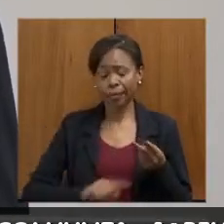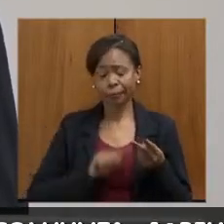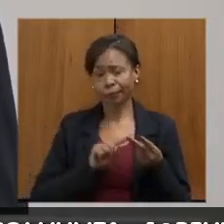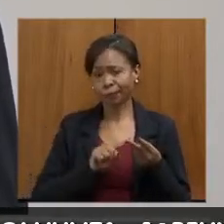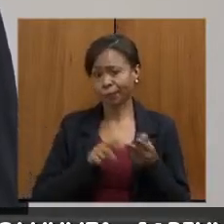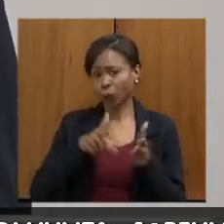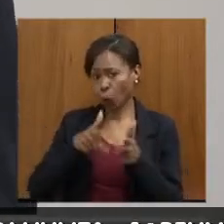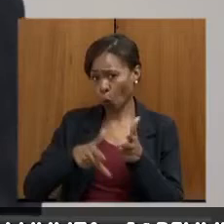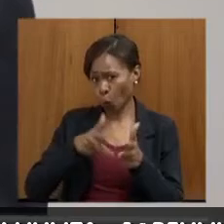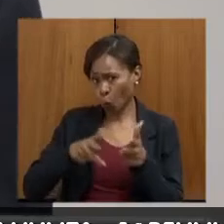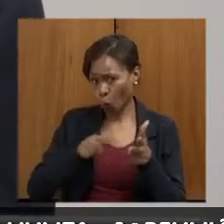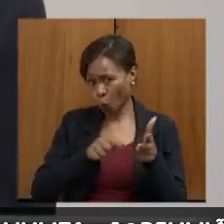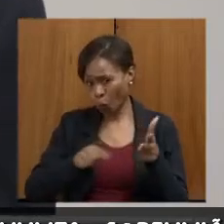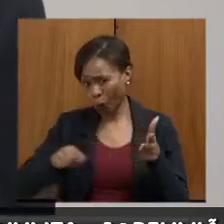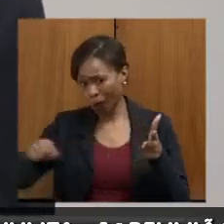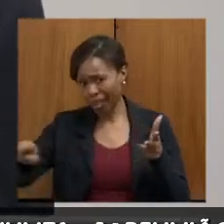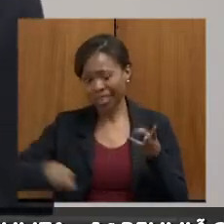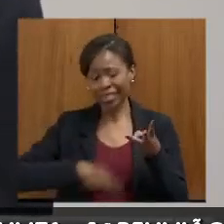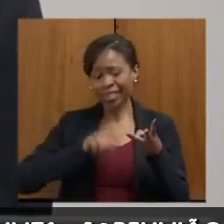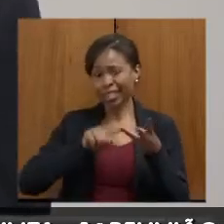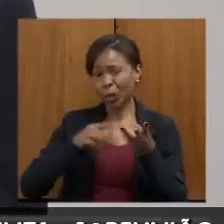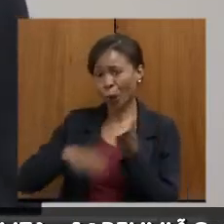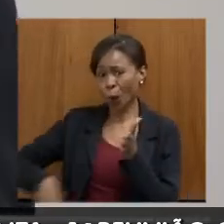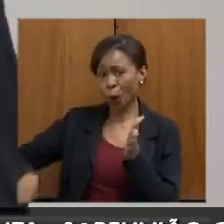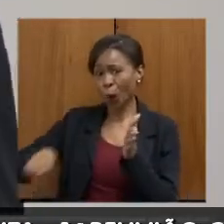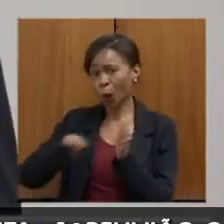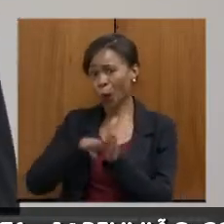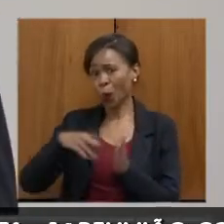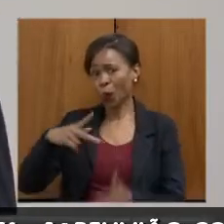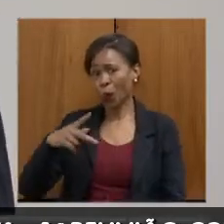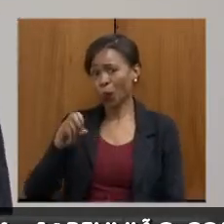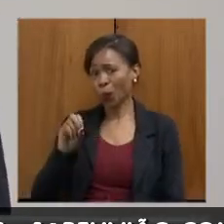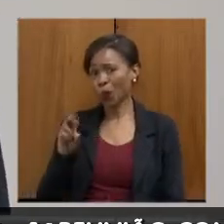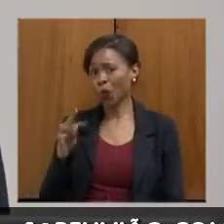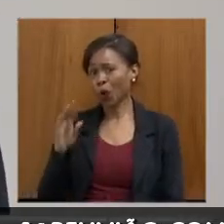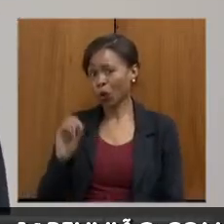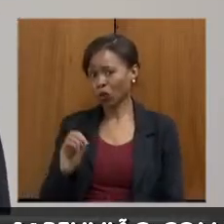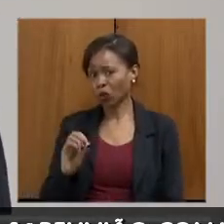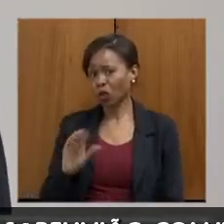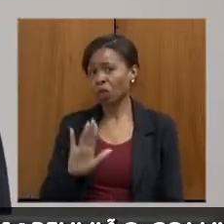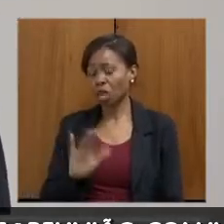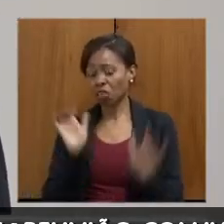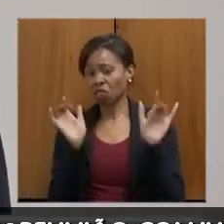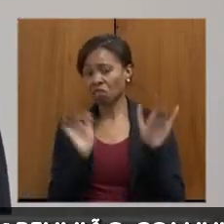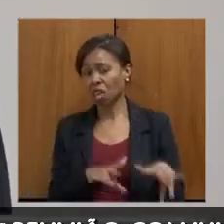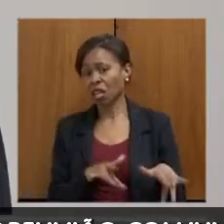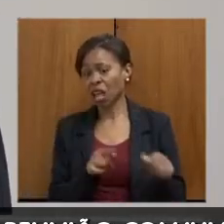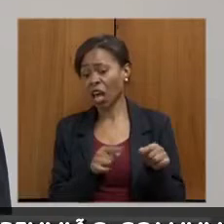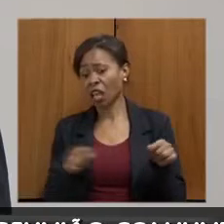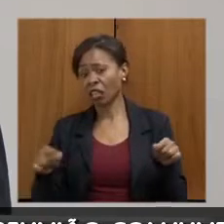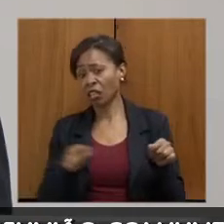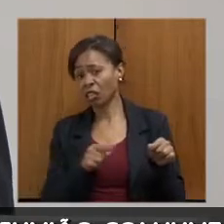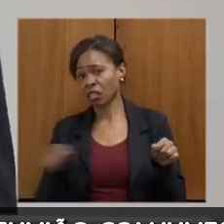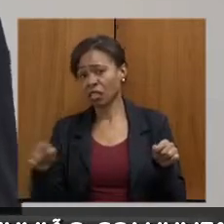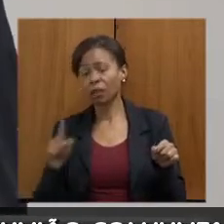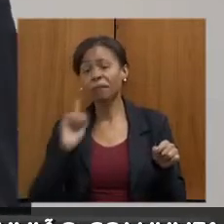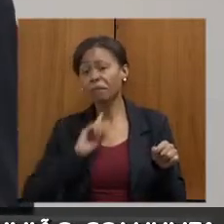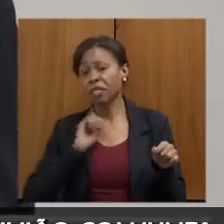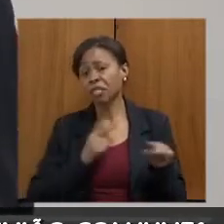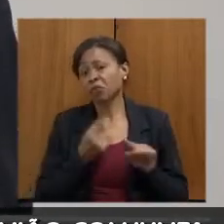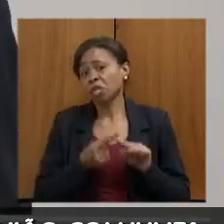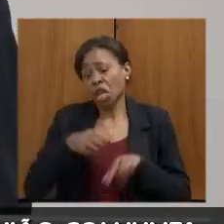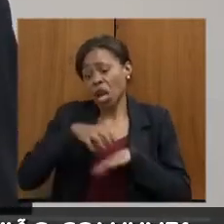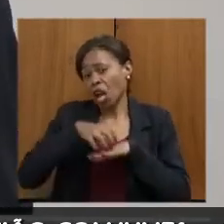porto e abandonar-se a linha mineira porque não o porto não é dela a carga